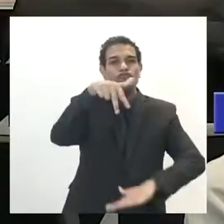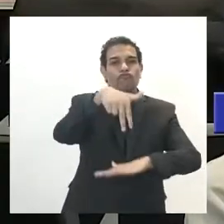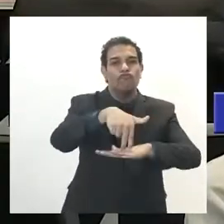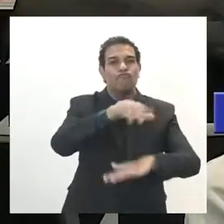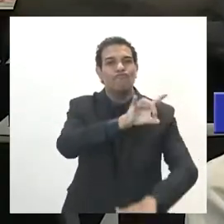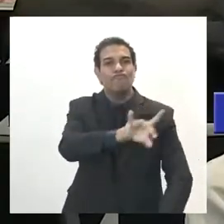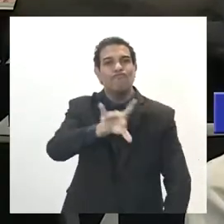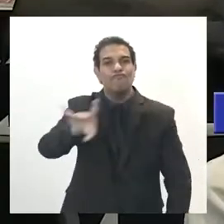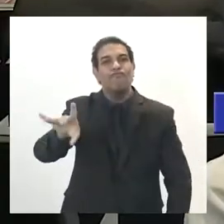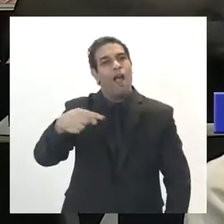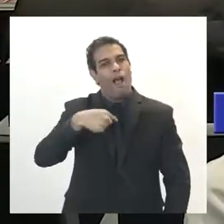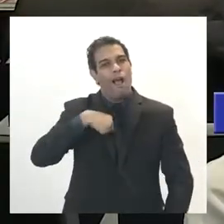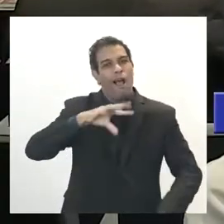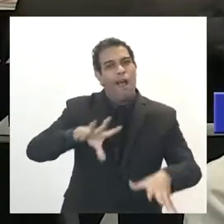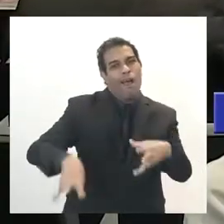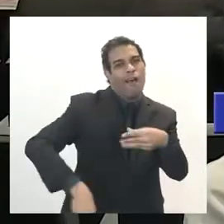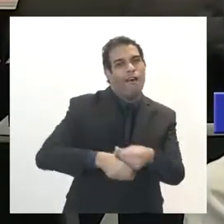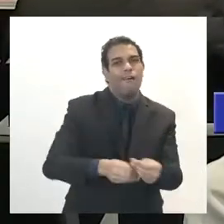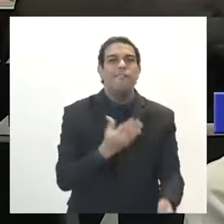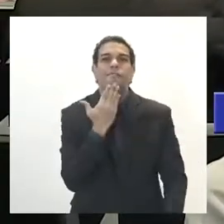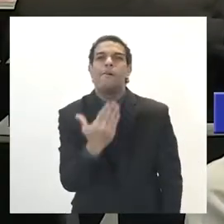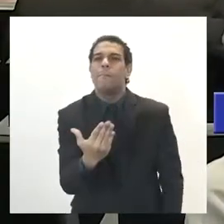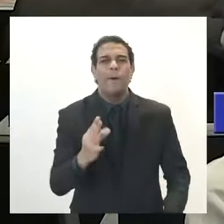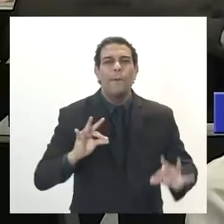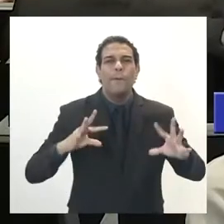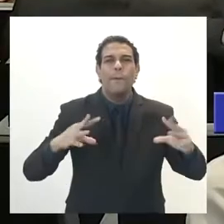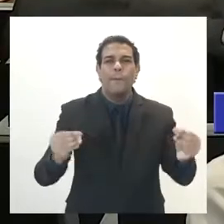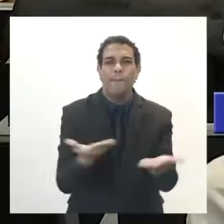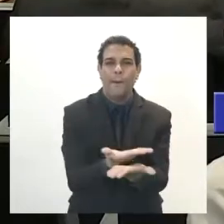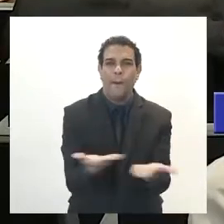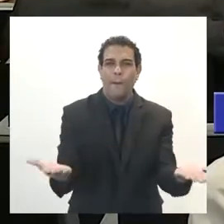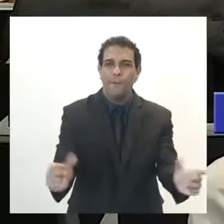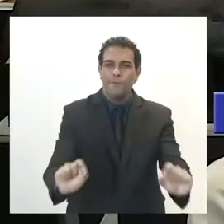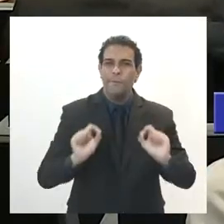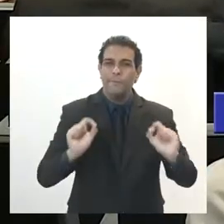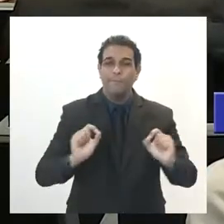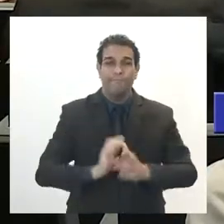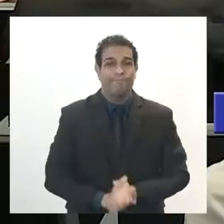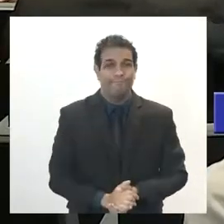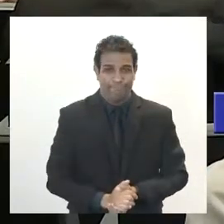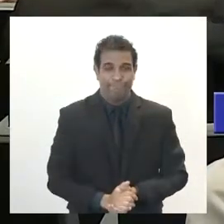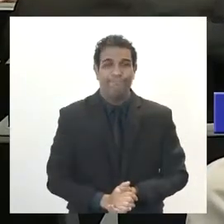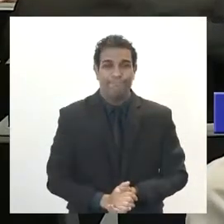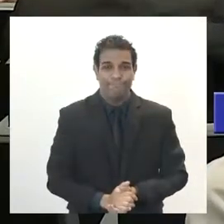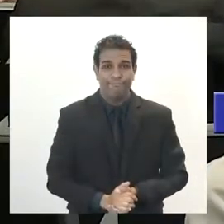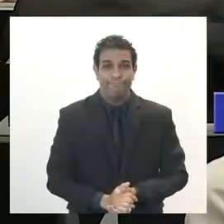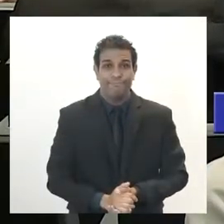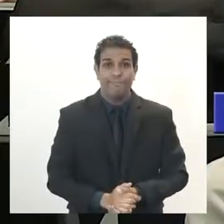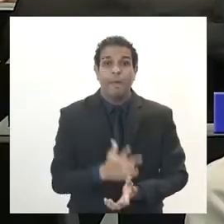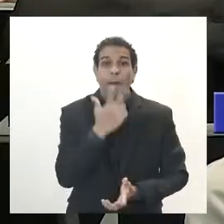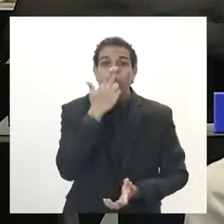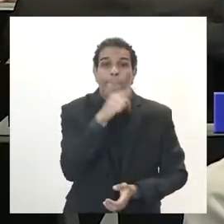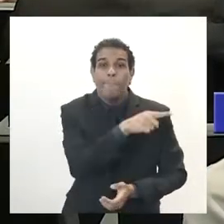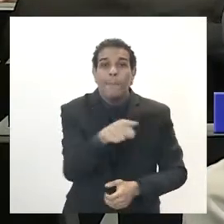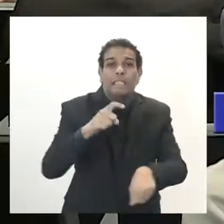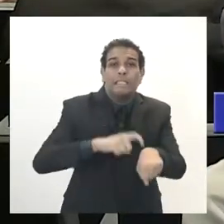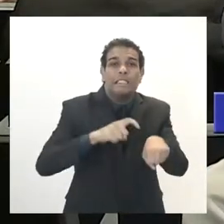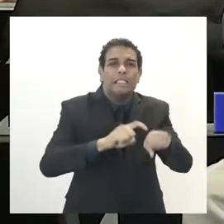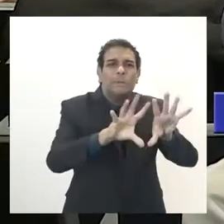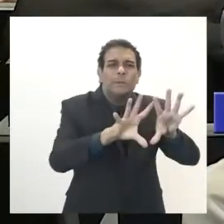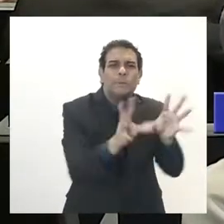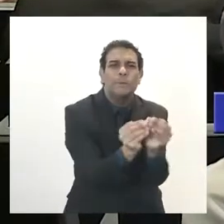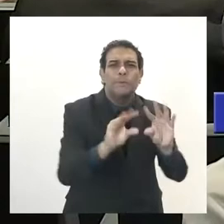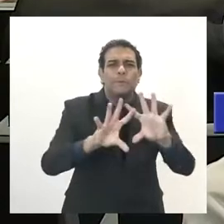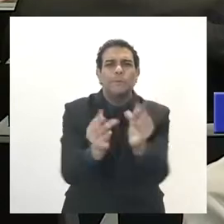já faço uma solicitação O que é o que eu chamo o poder de síntese